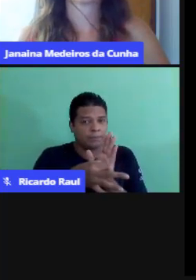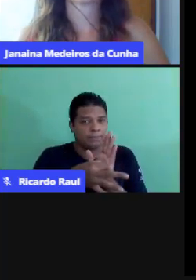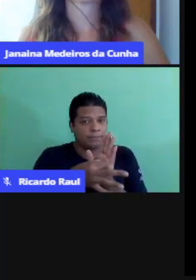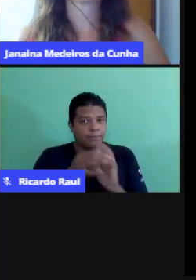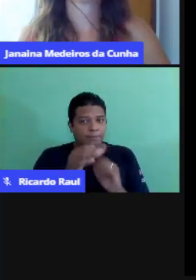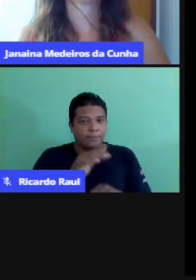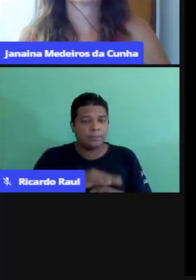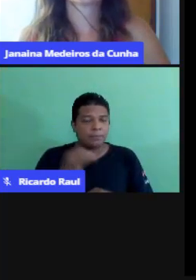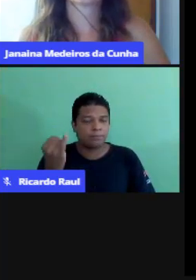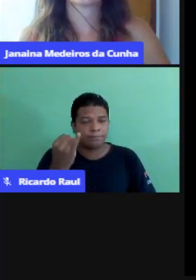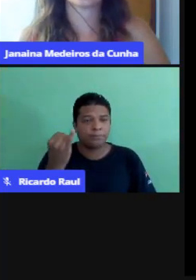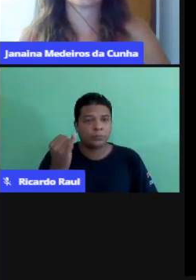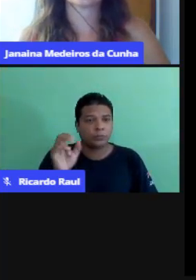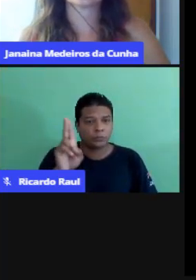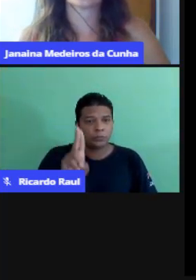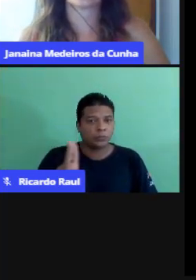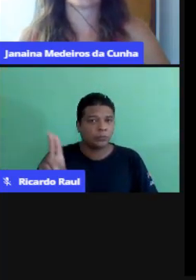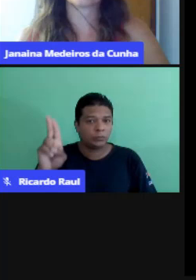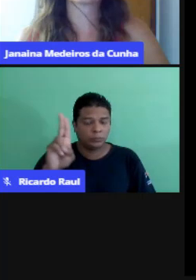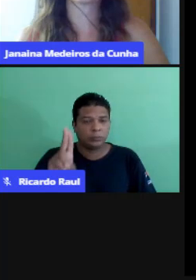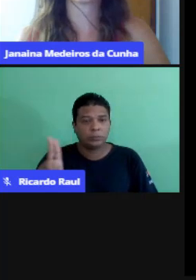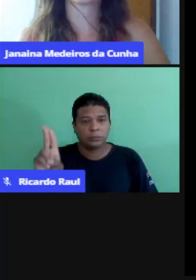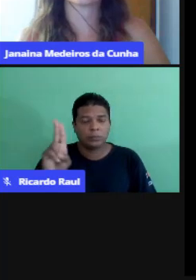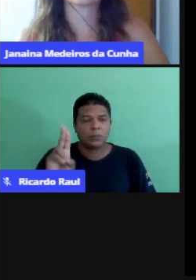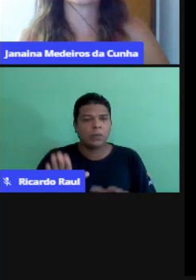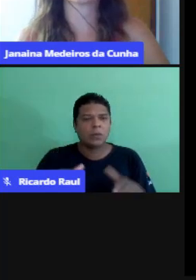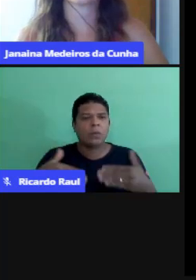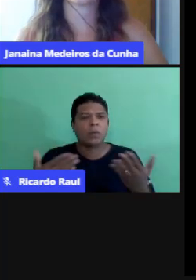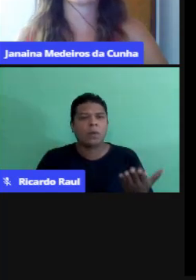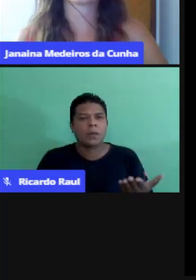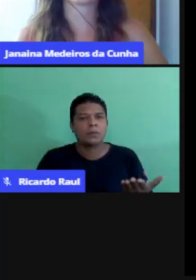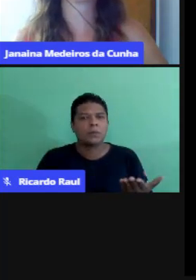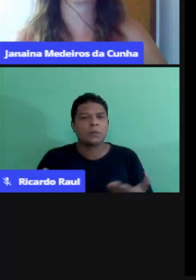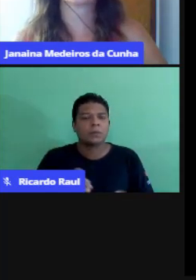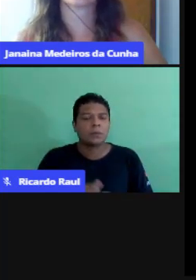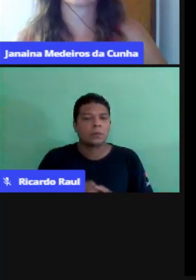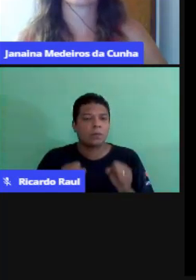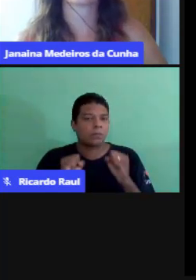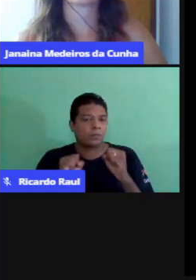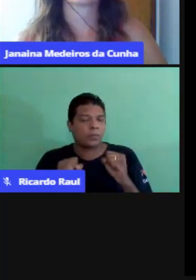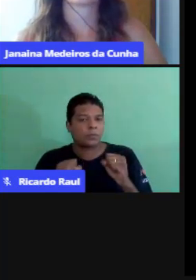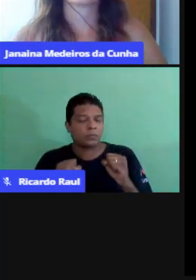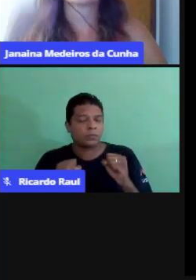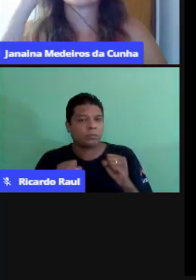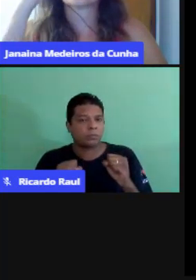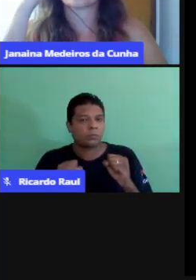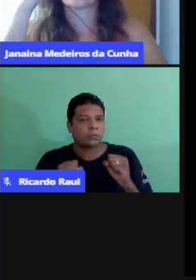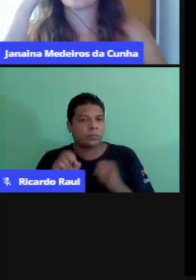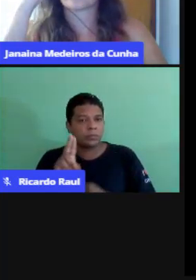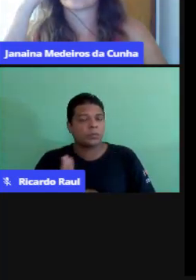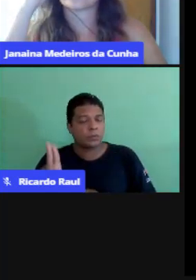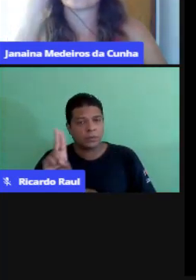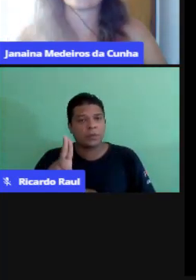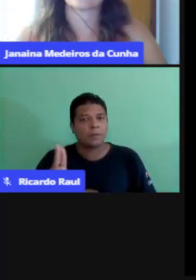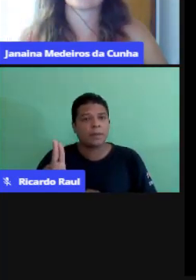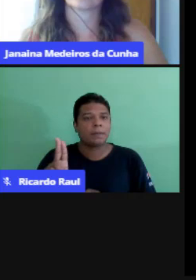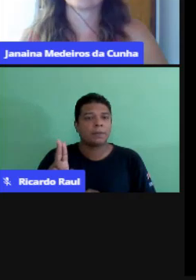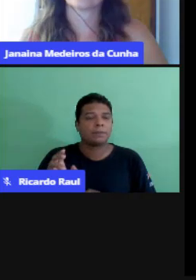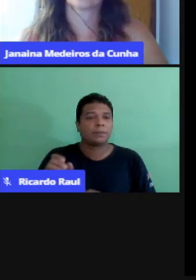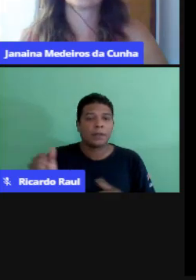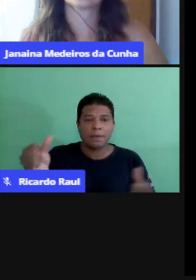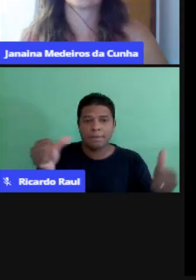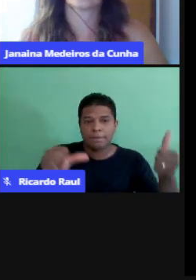a utilização desses instrumentos, né? Quais instrumentos eu posso estar utilizando para fazer